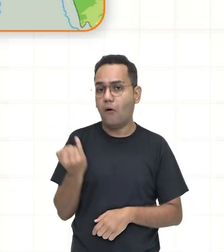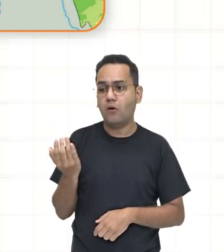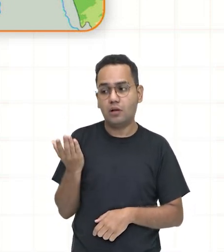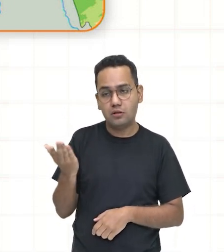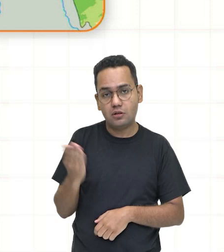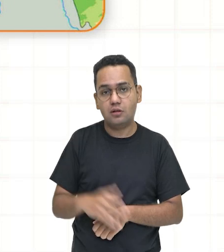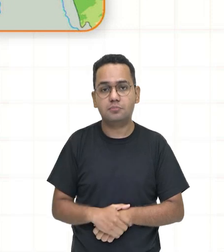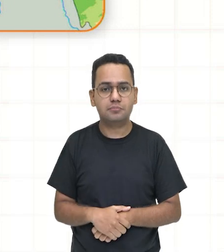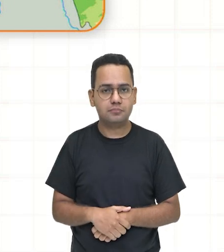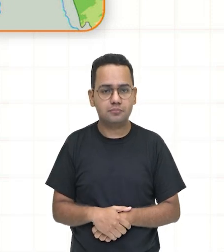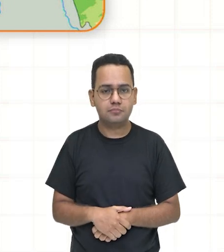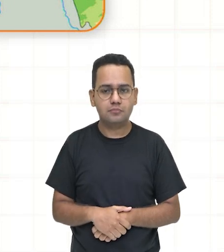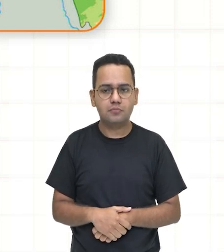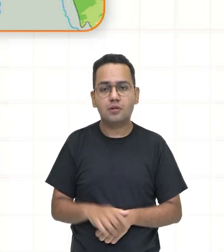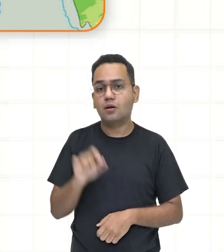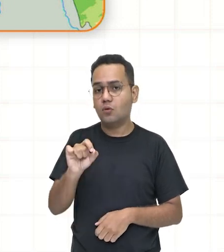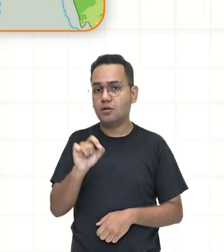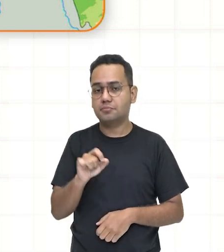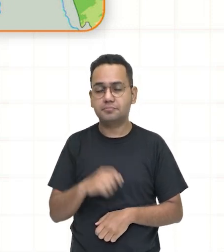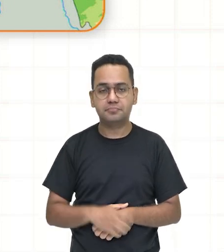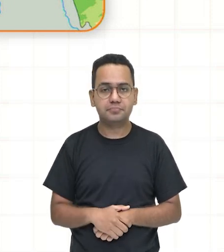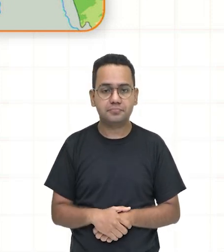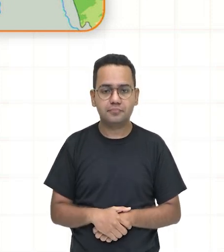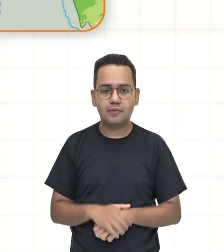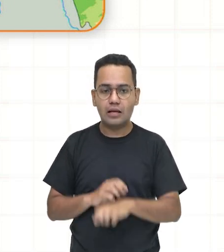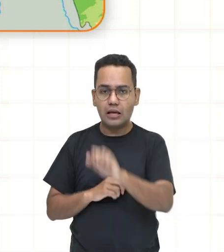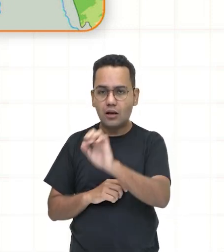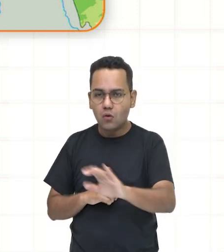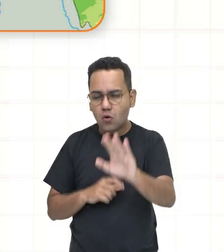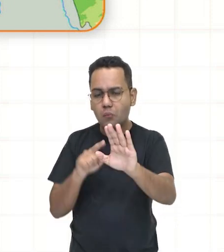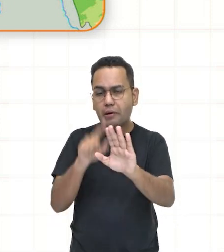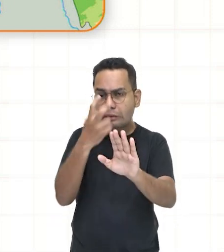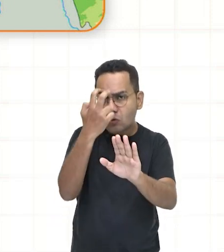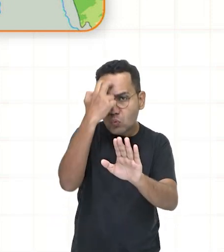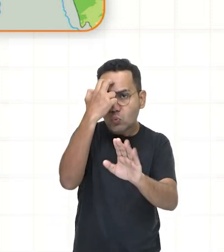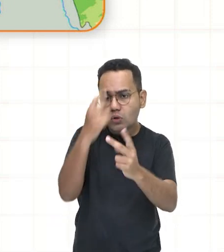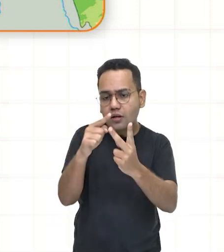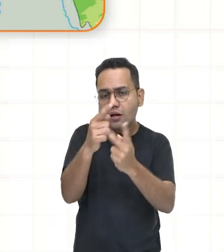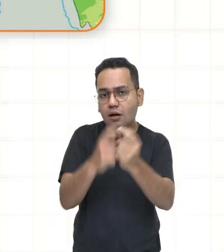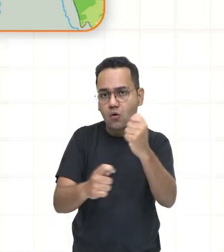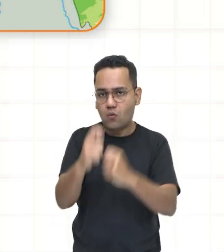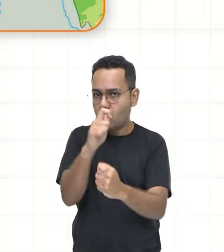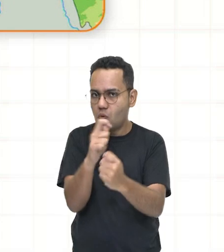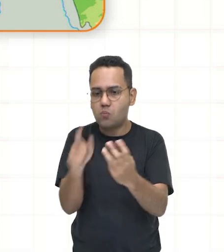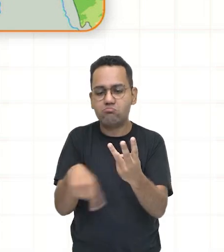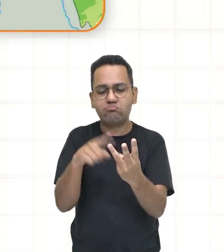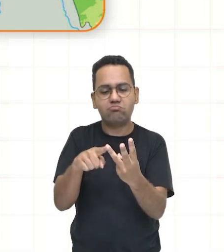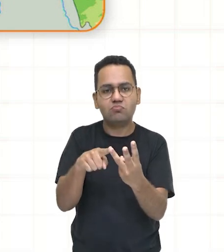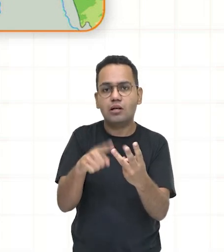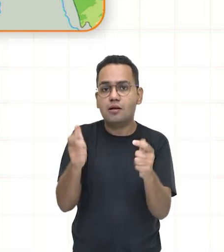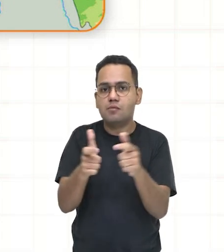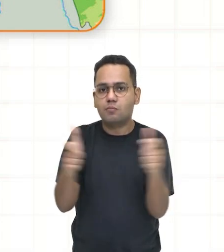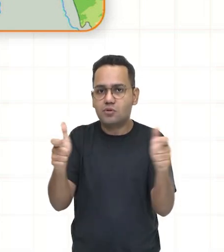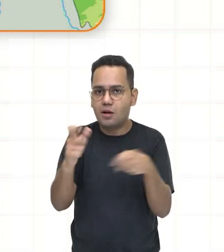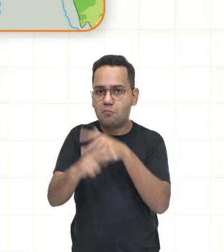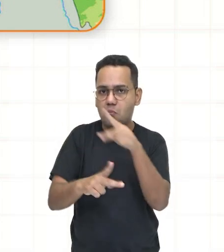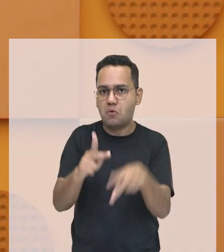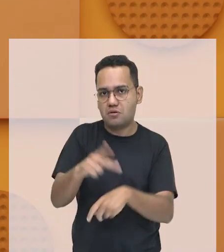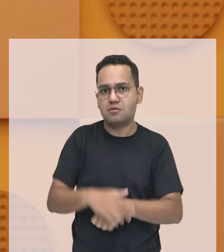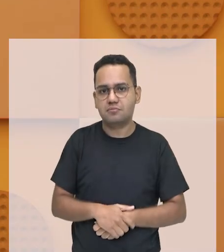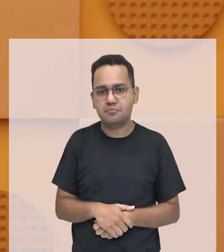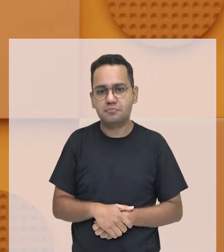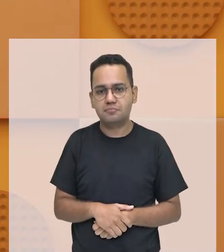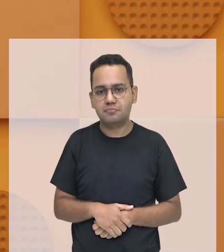continentes do mundo, que é o caso da Europa, em termos culturais, em termos econômicos, em termos populacionais, nós